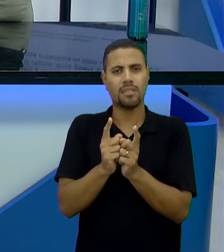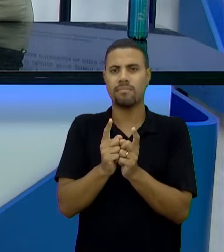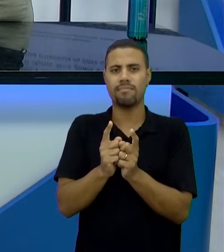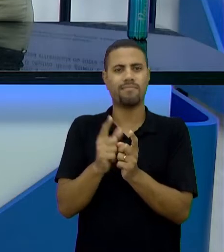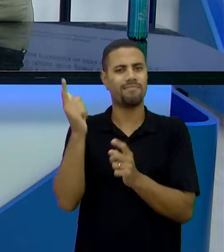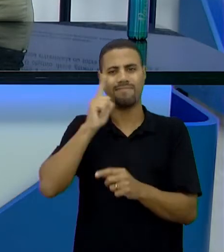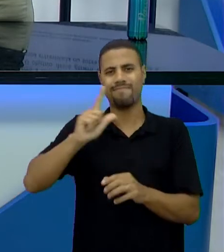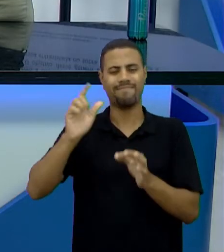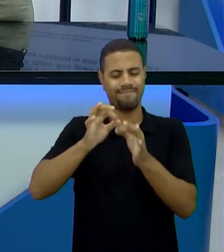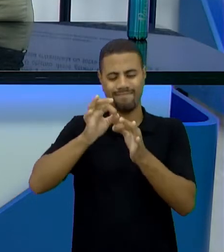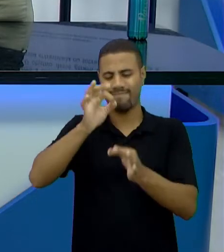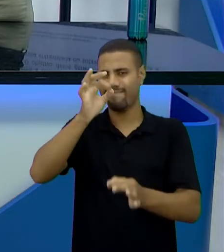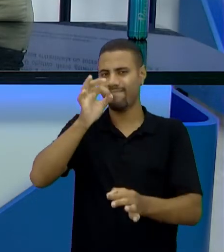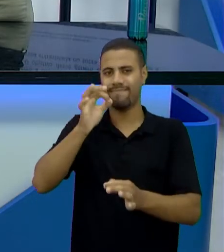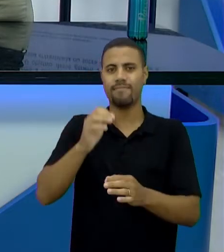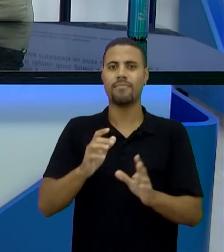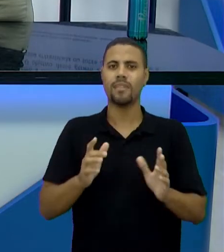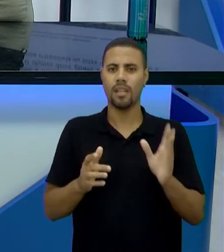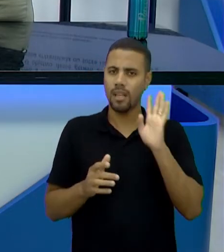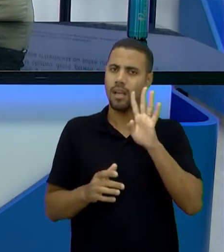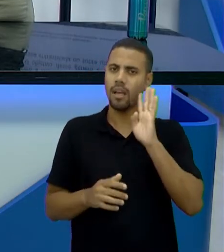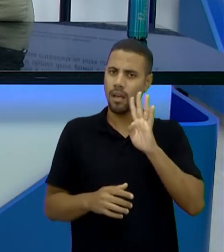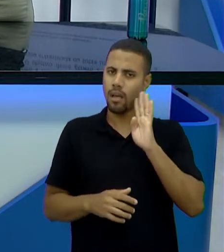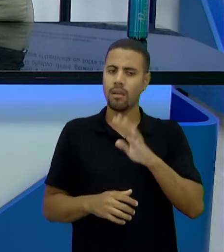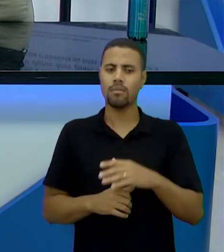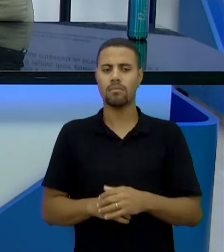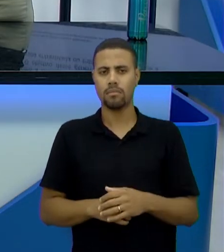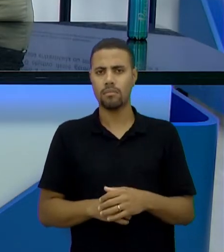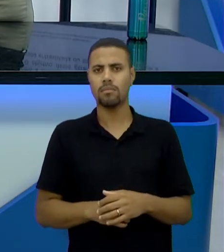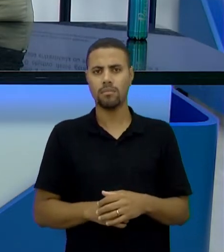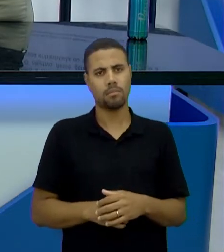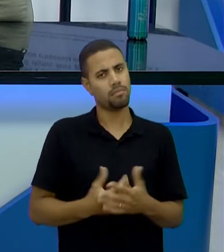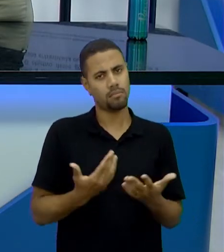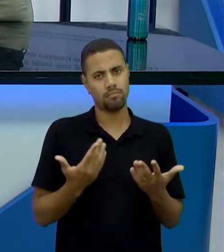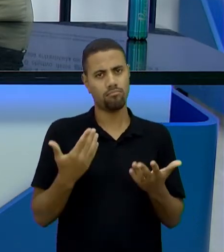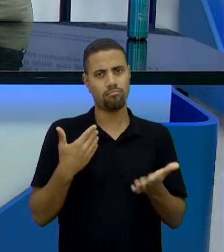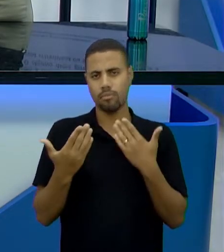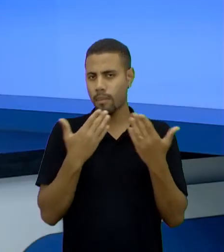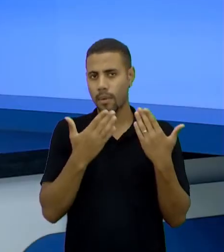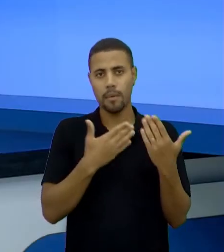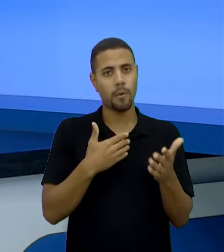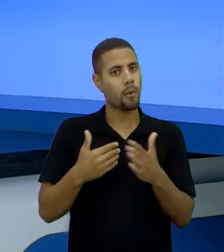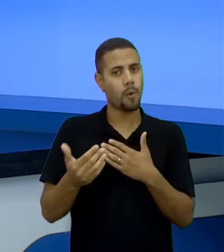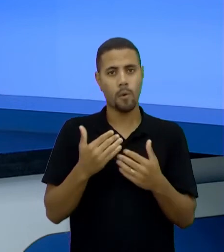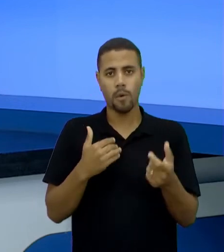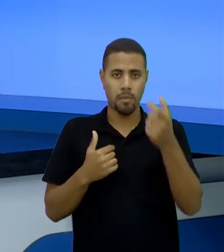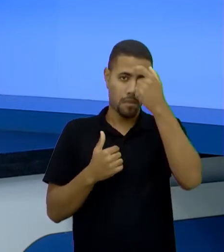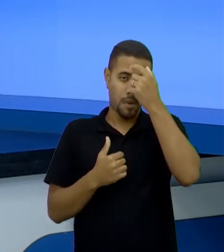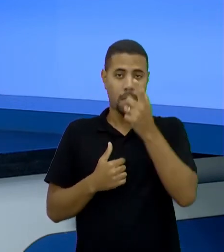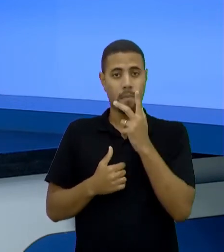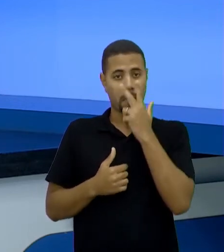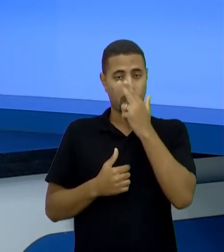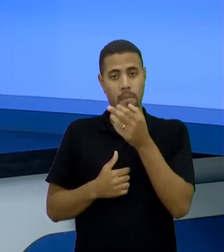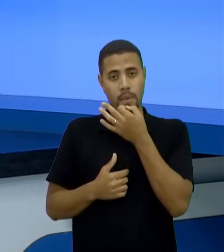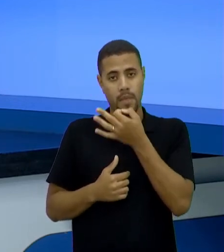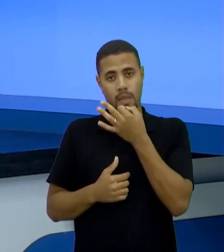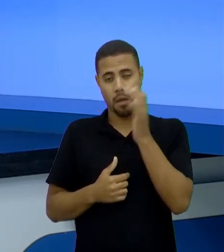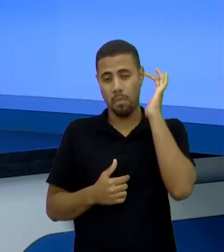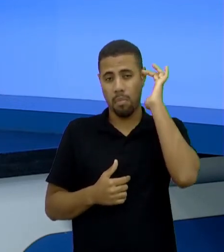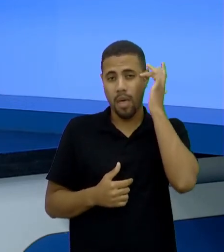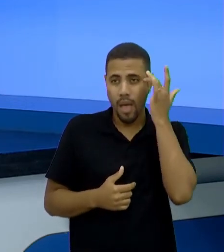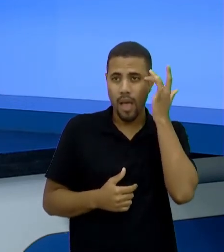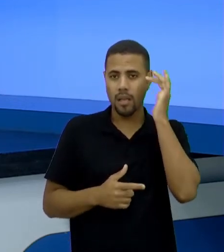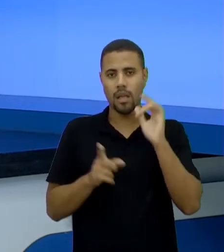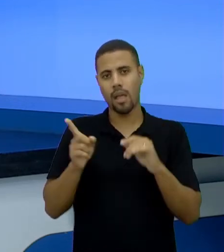né? Mas é uma coisa legal você, independentemente, né, do que você ache sobre, você tá